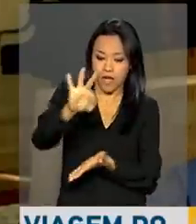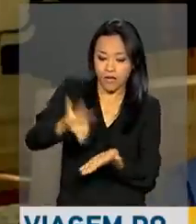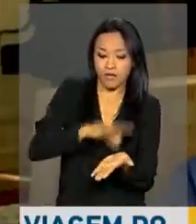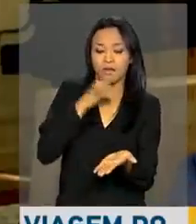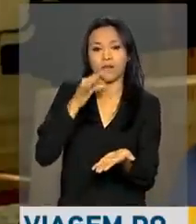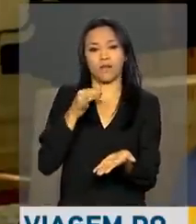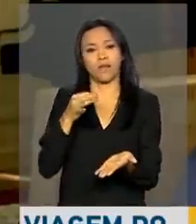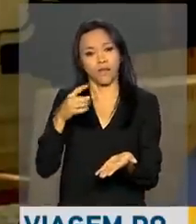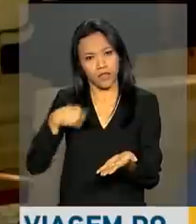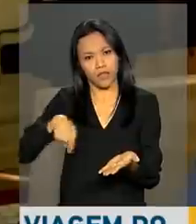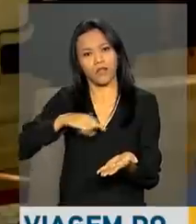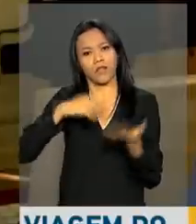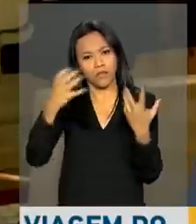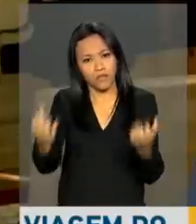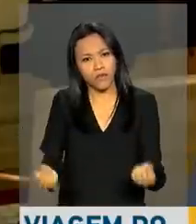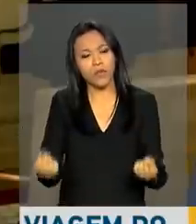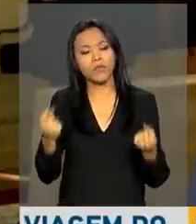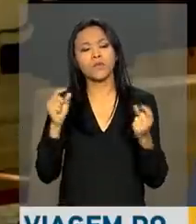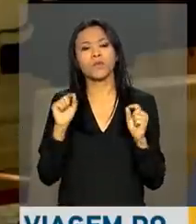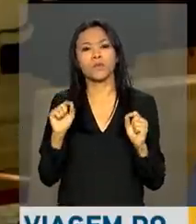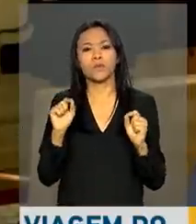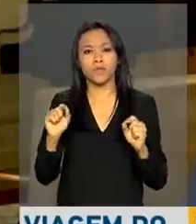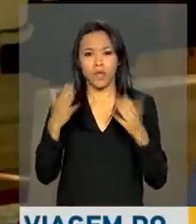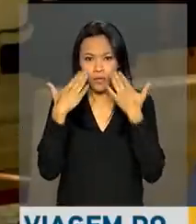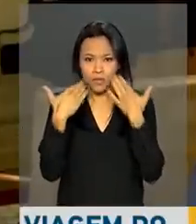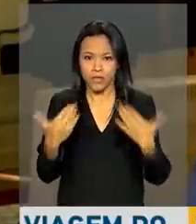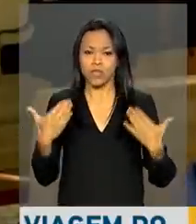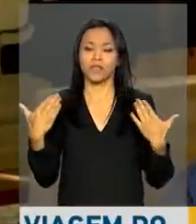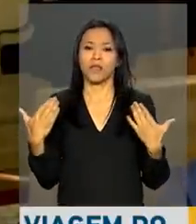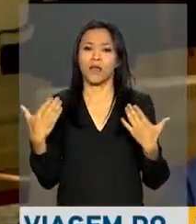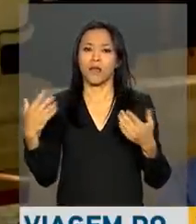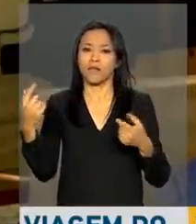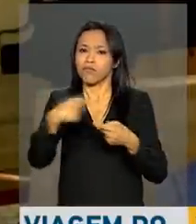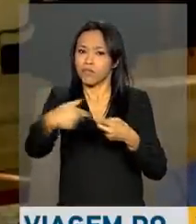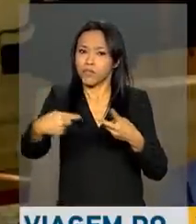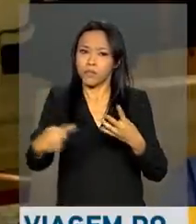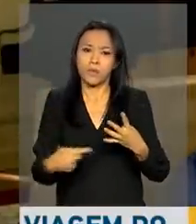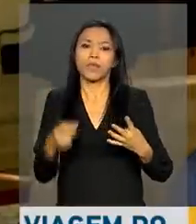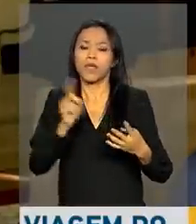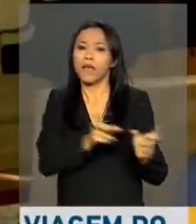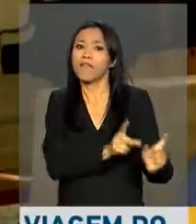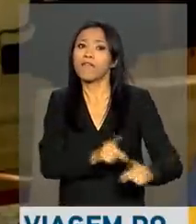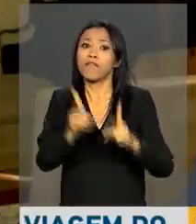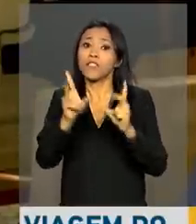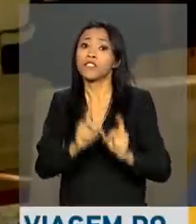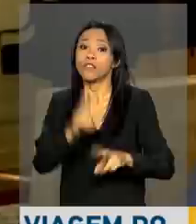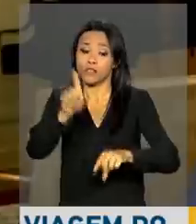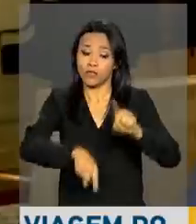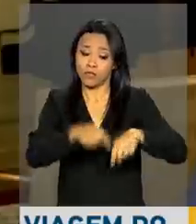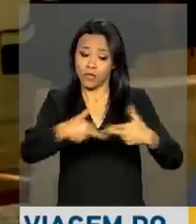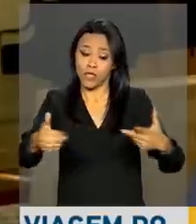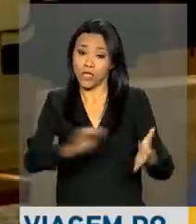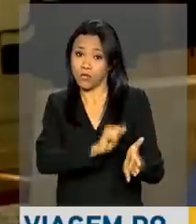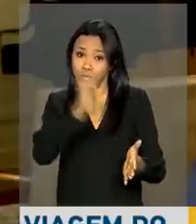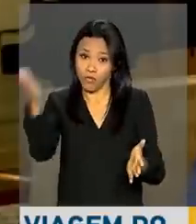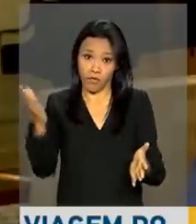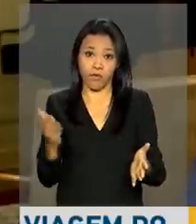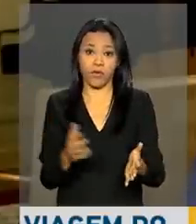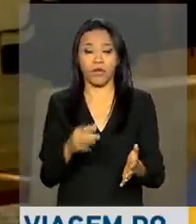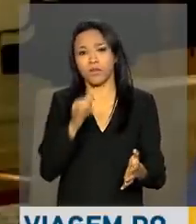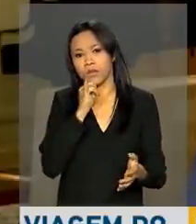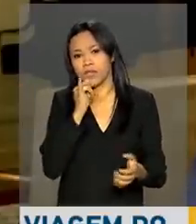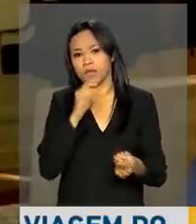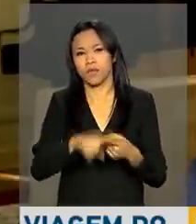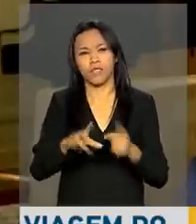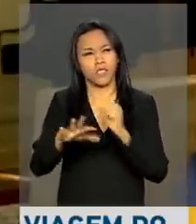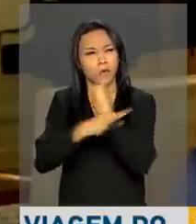dar mais previsibilidade nos produtos que são exportados e importados com questões de metrologia, questões